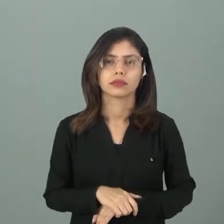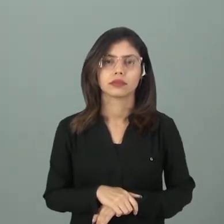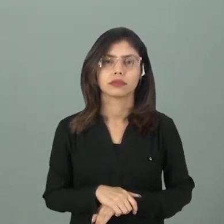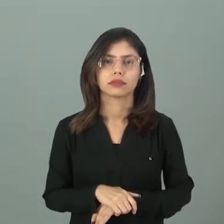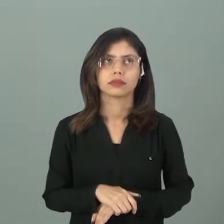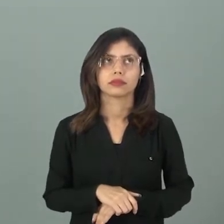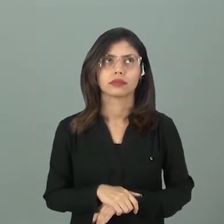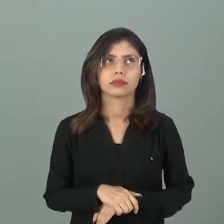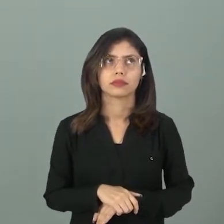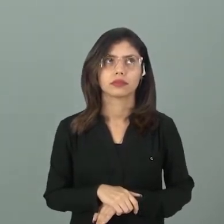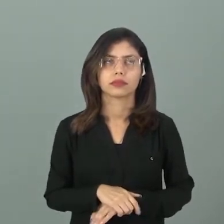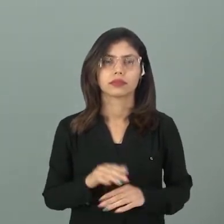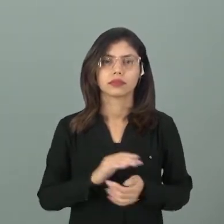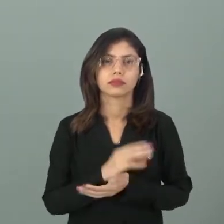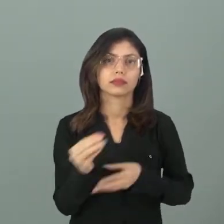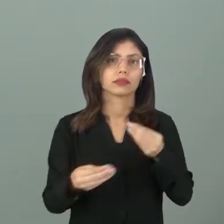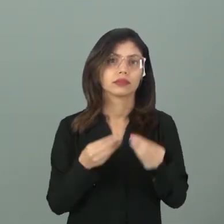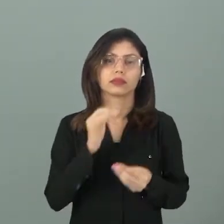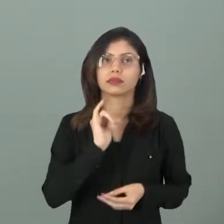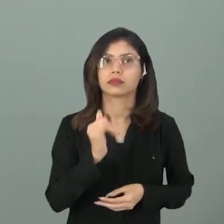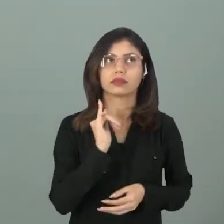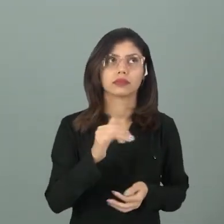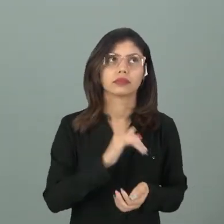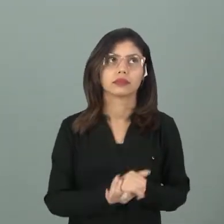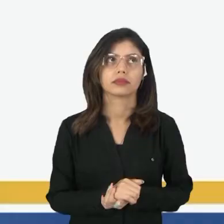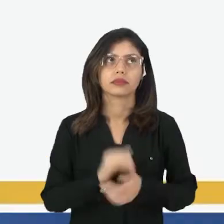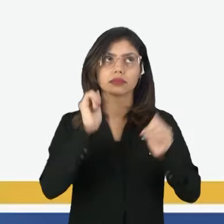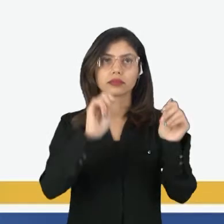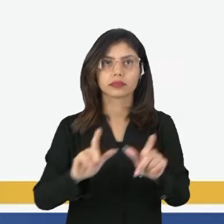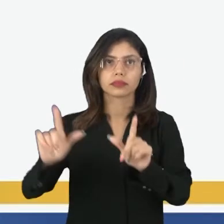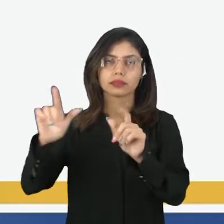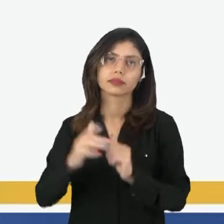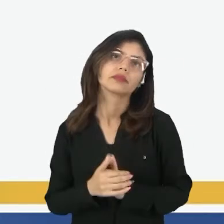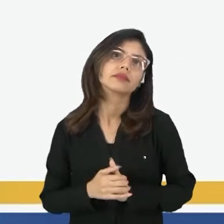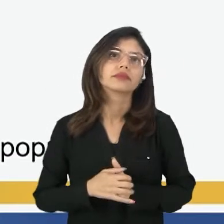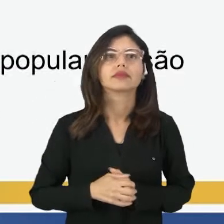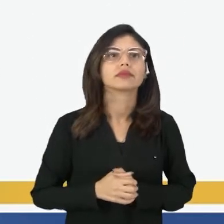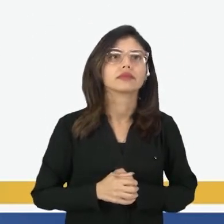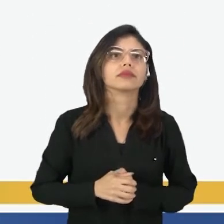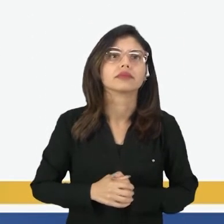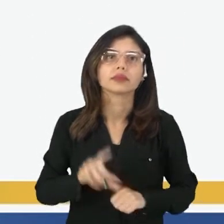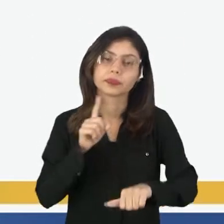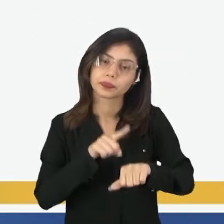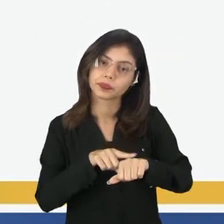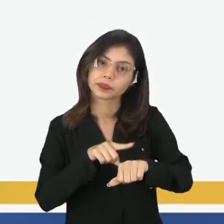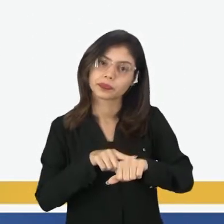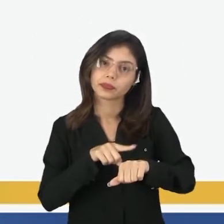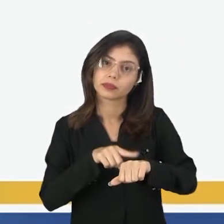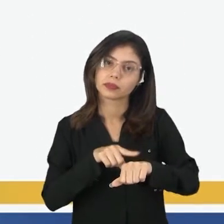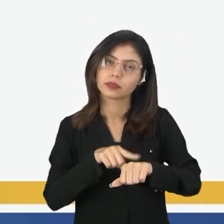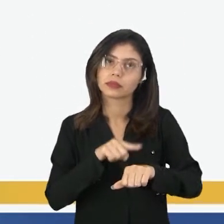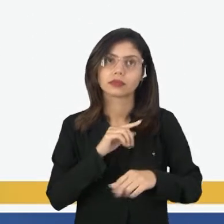função do narrador. Vamos para a telinha, continuando, vamos lá.